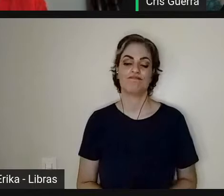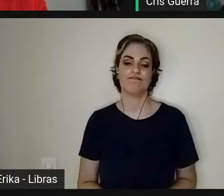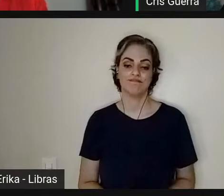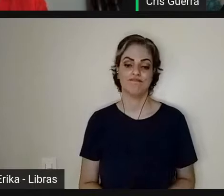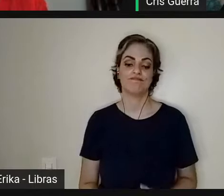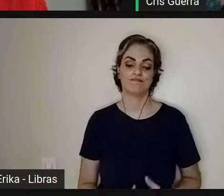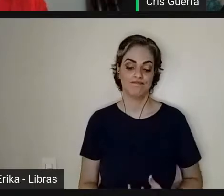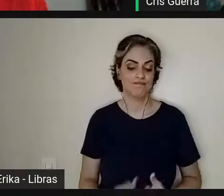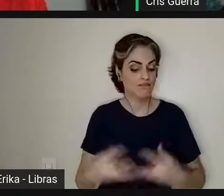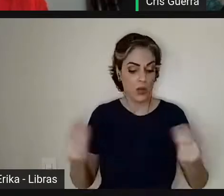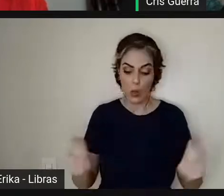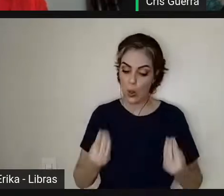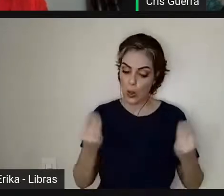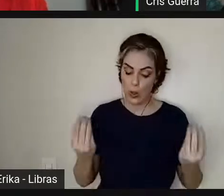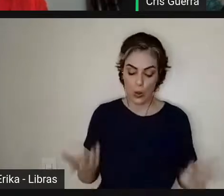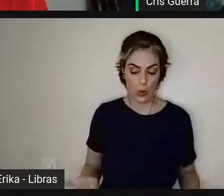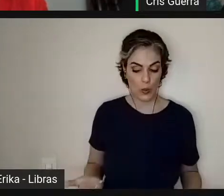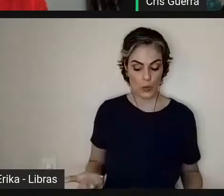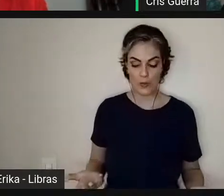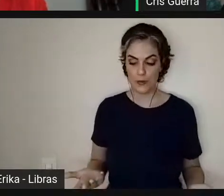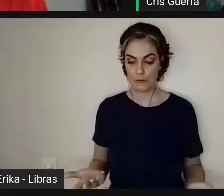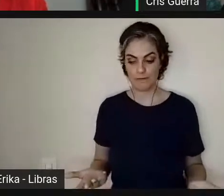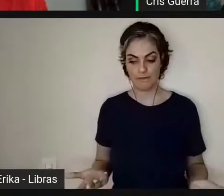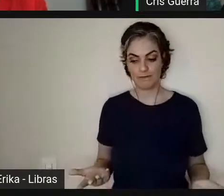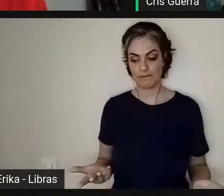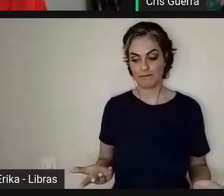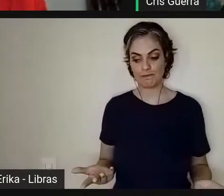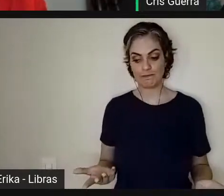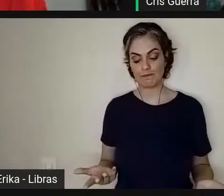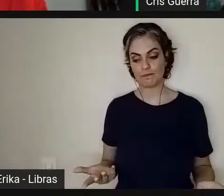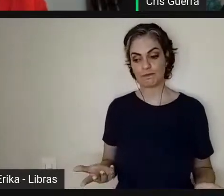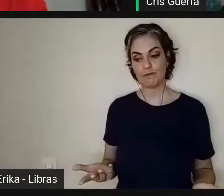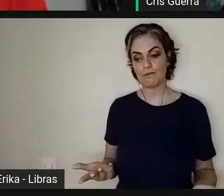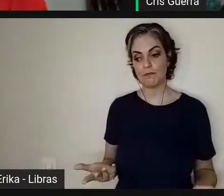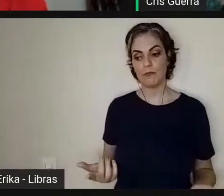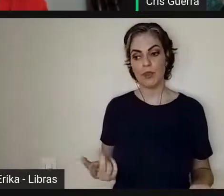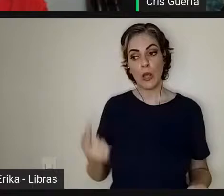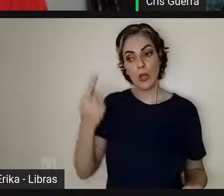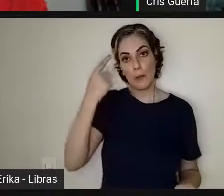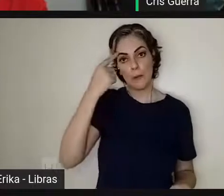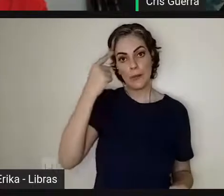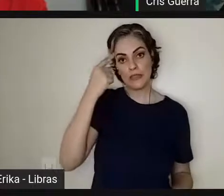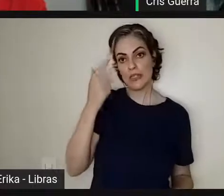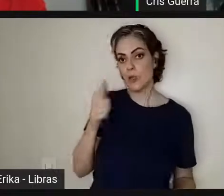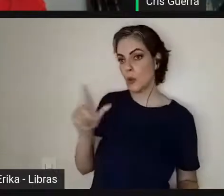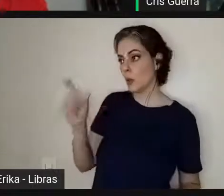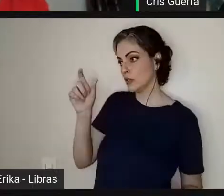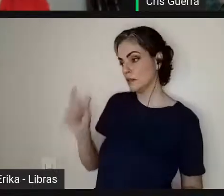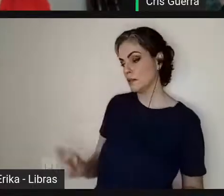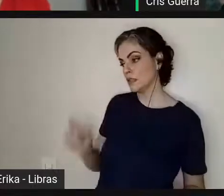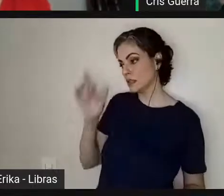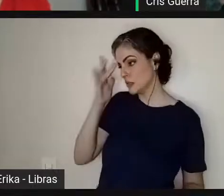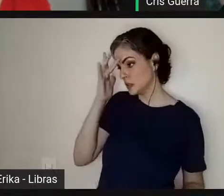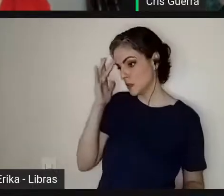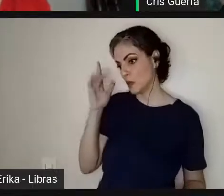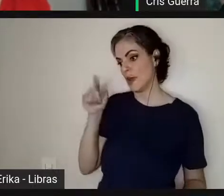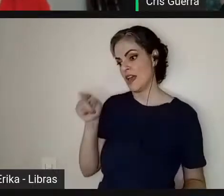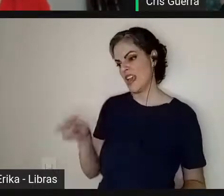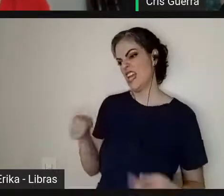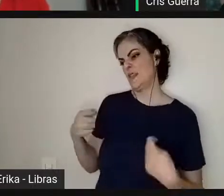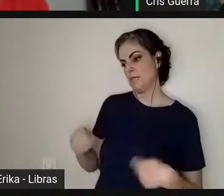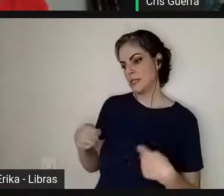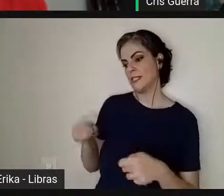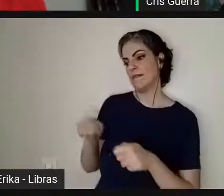A questão de você ter uma visão rígida sobre o outro e sobre aquilo que o outro deveria